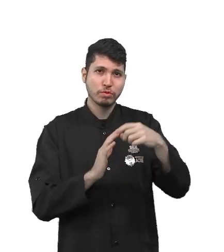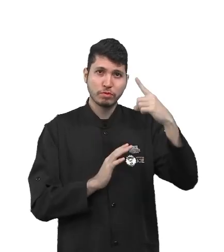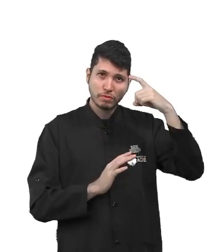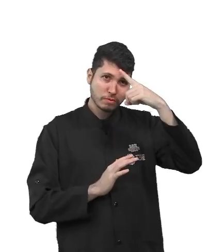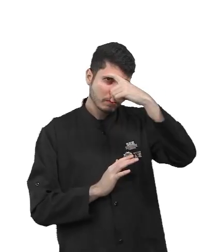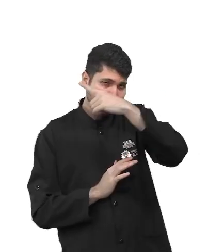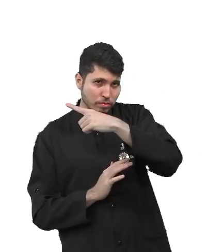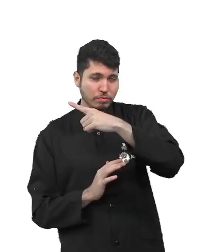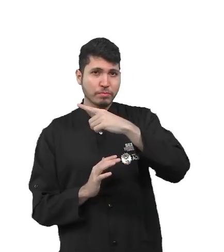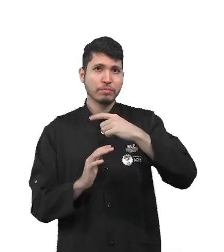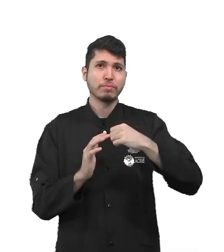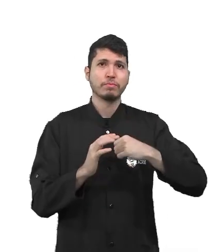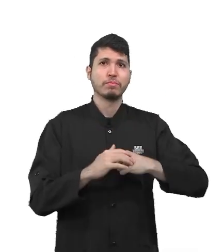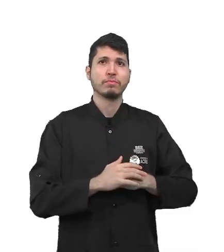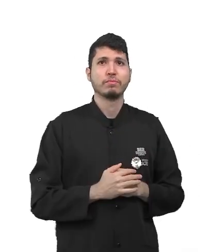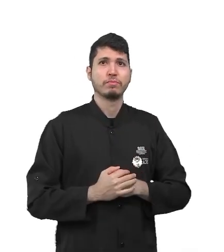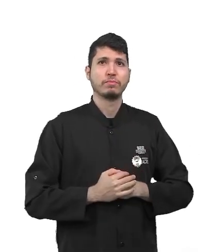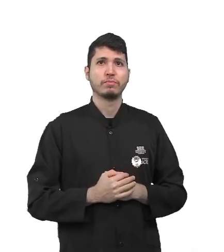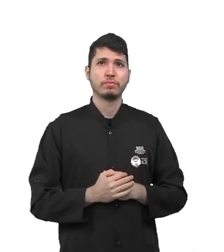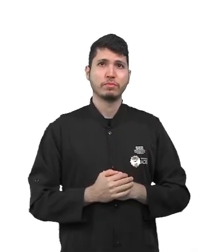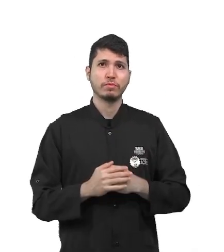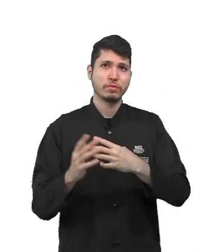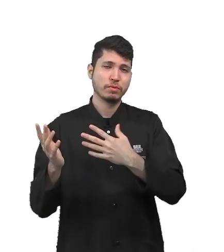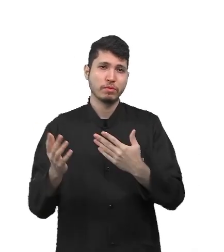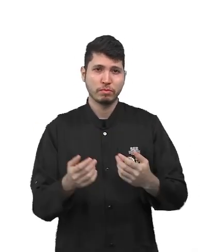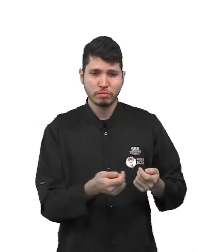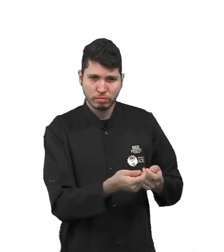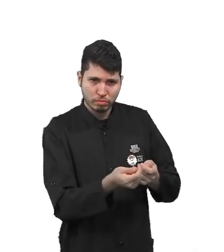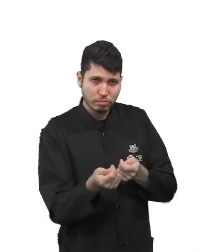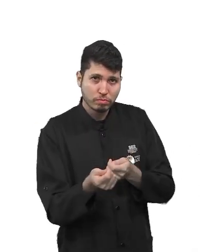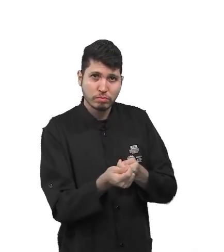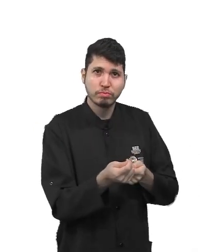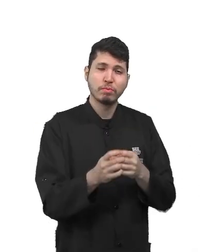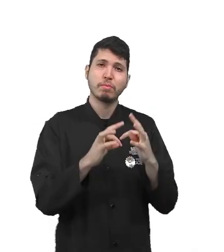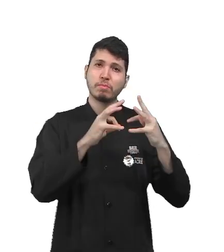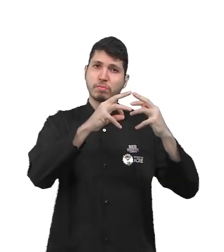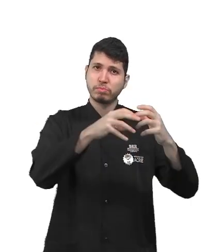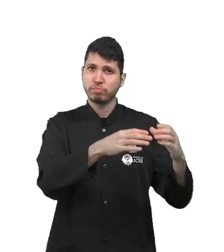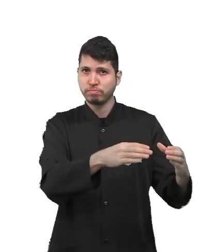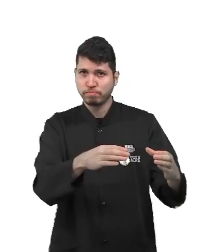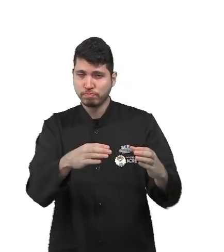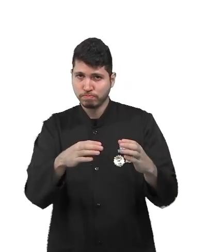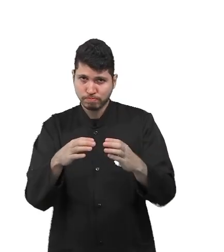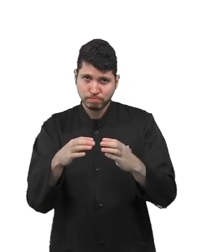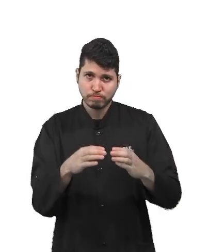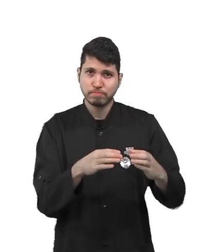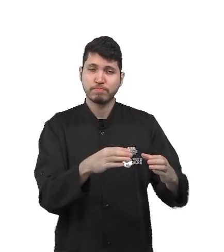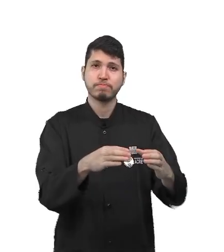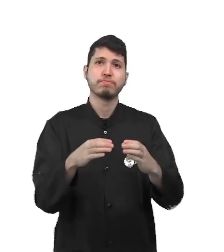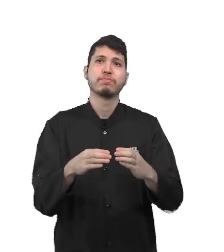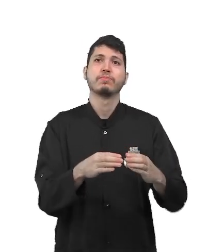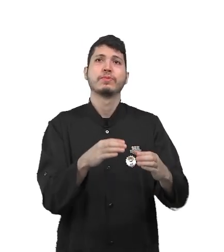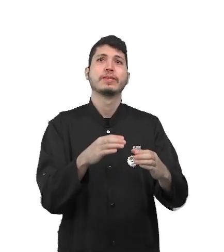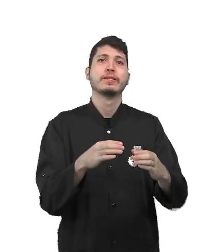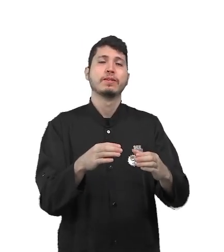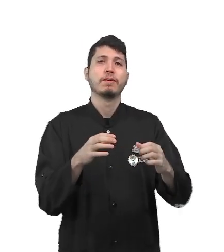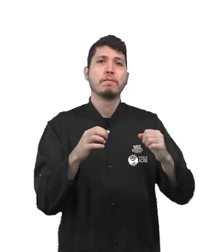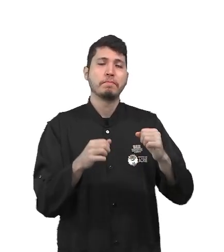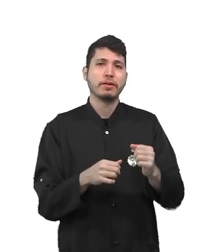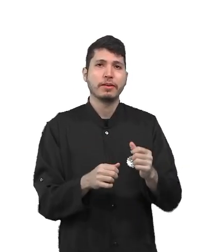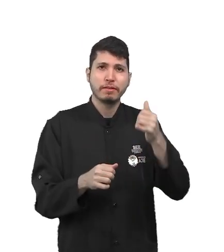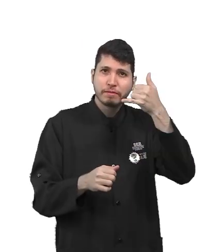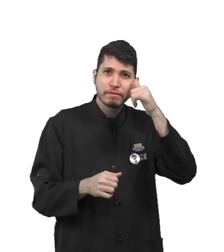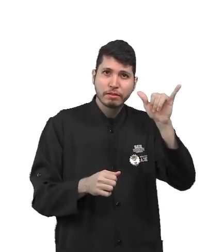cidade detetizou todos os bairros, de modo a evitar a proliferação do mosquito de dengue, ou da